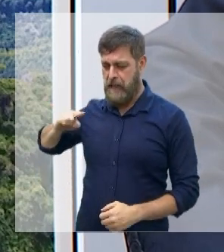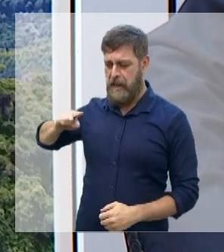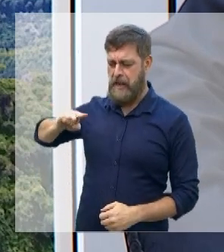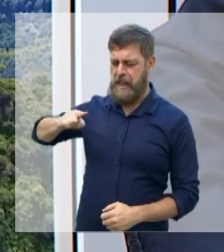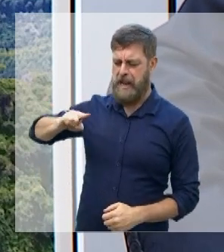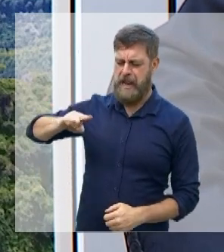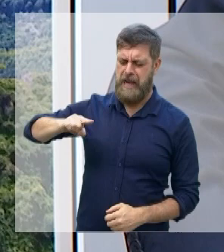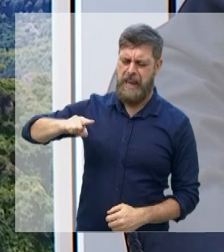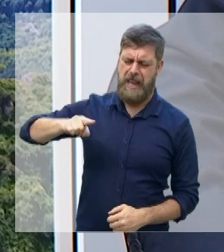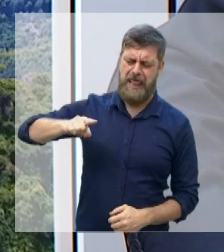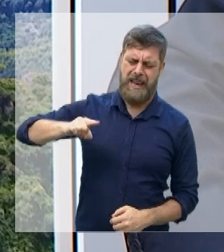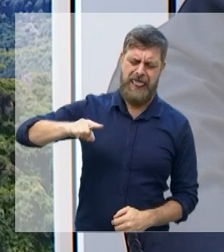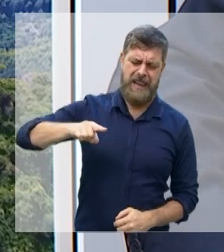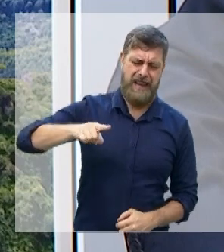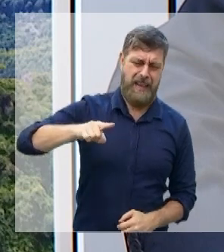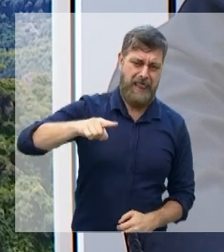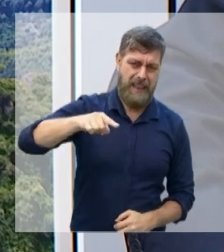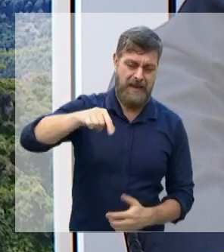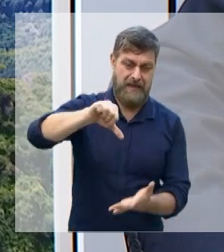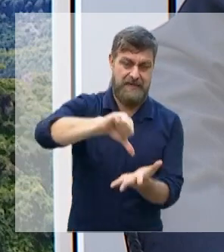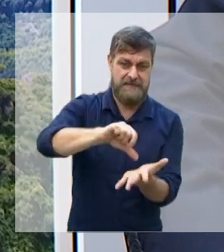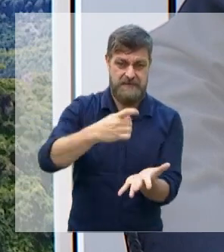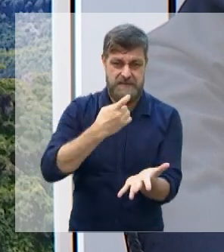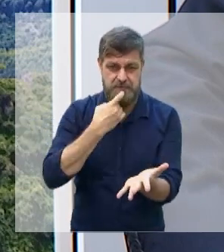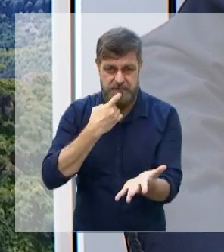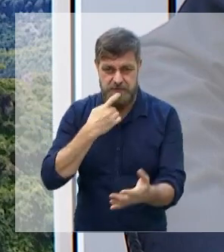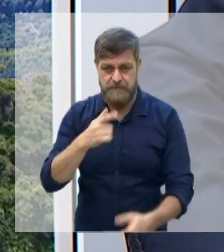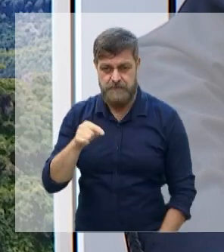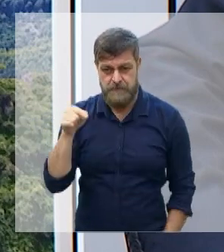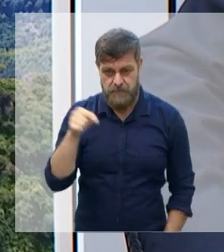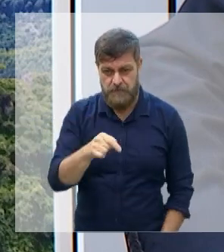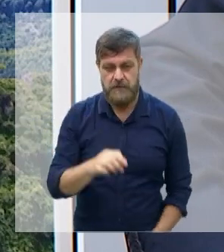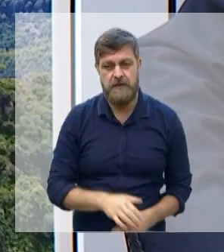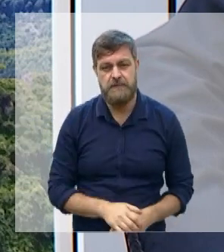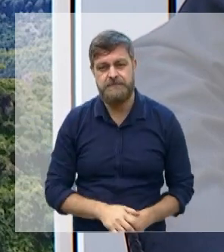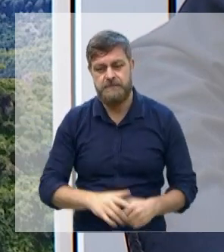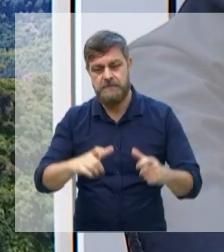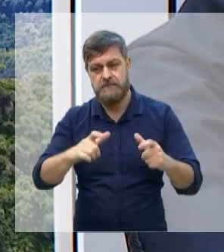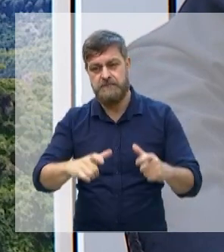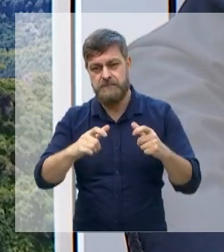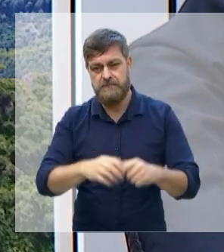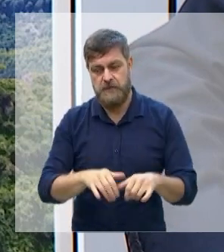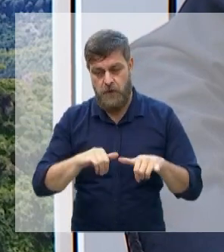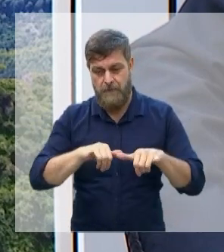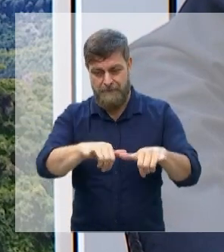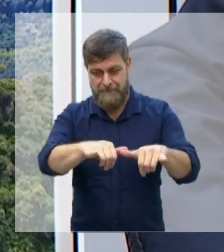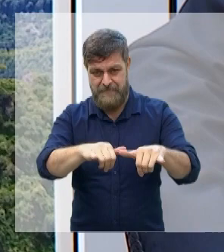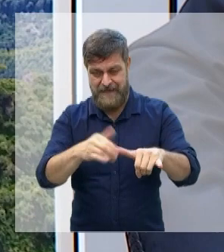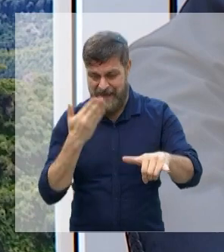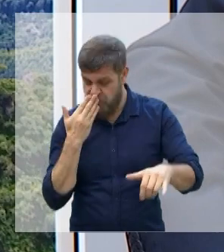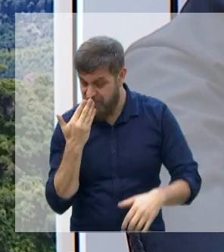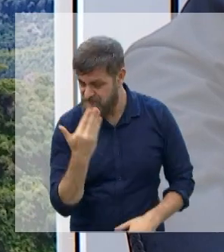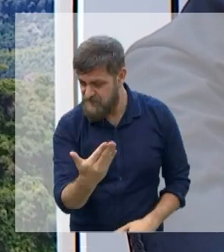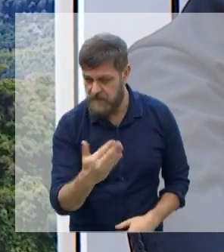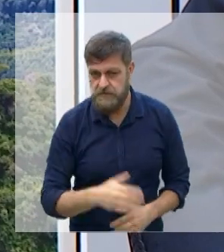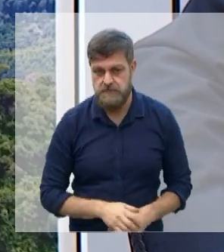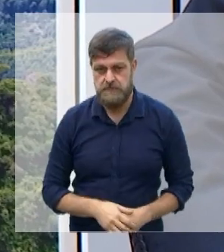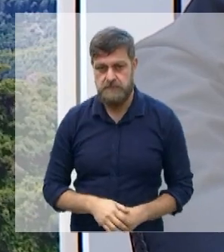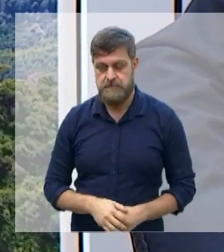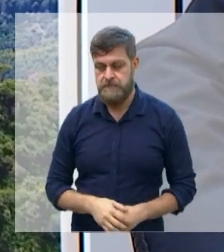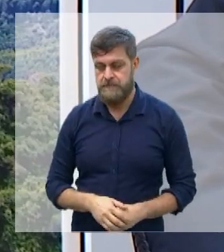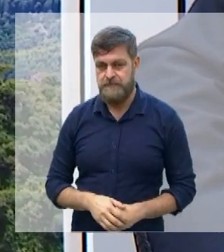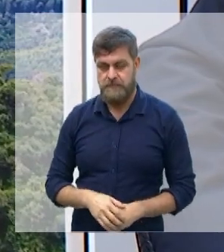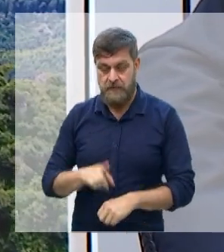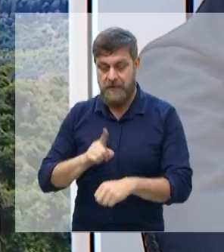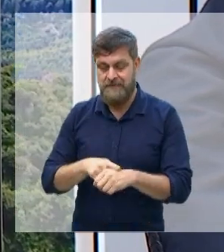terminar o campo grande lá e ele vem para a região central e termina aqui na no no terminal mercado em frente ao mercado municipal esta viagem